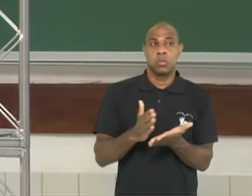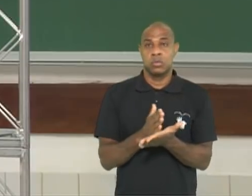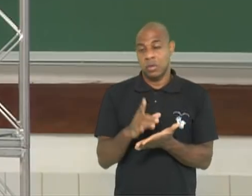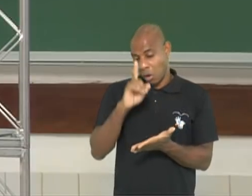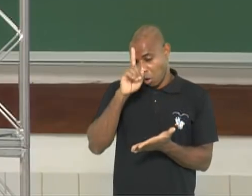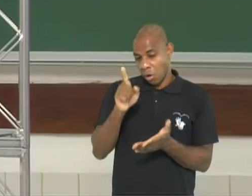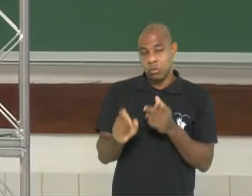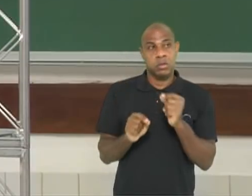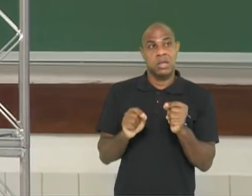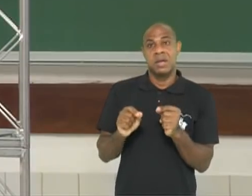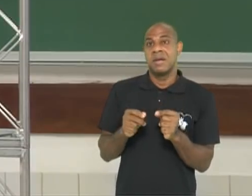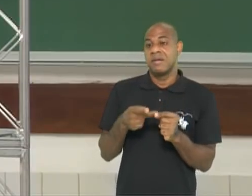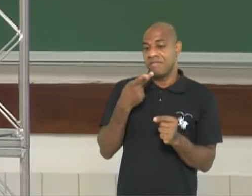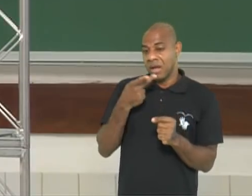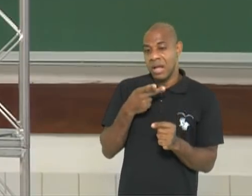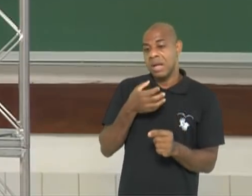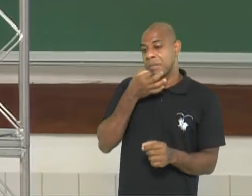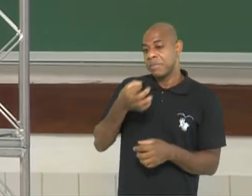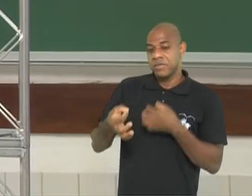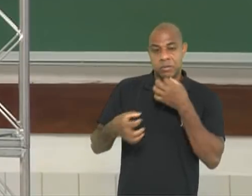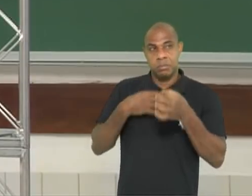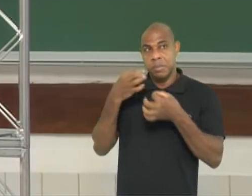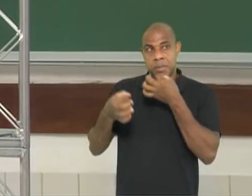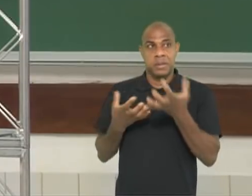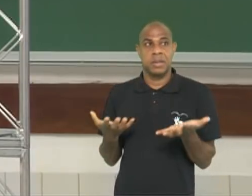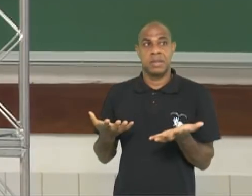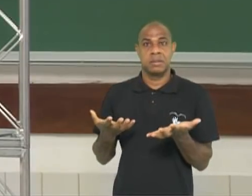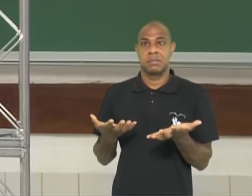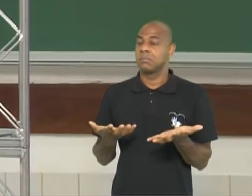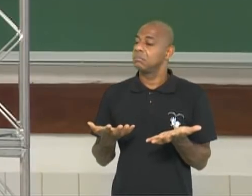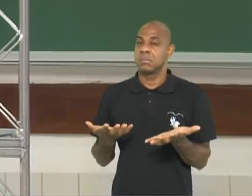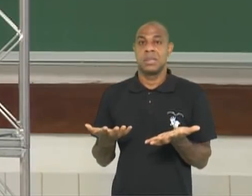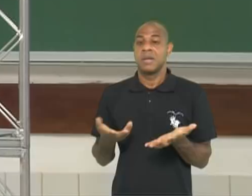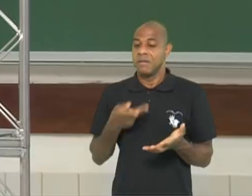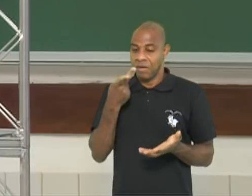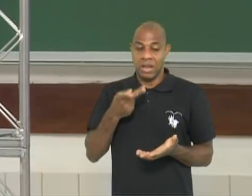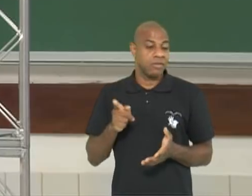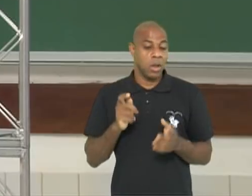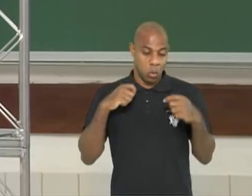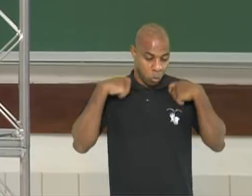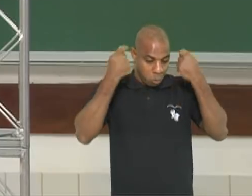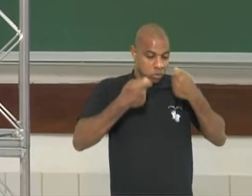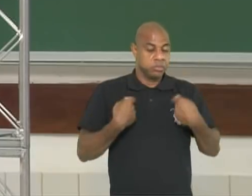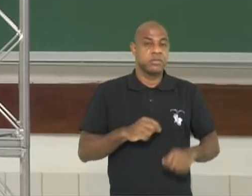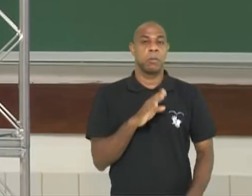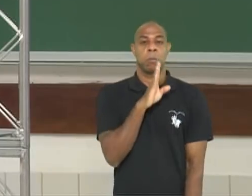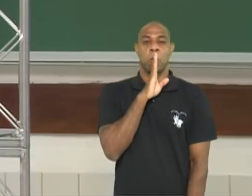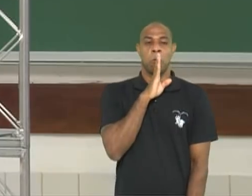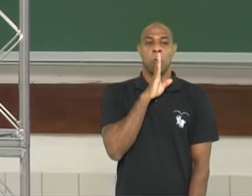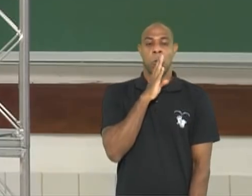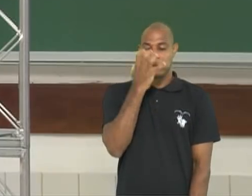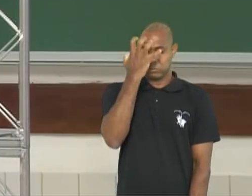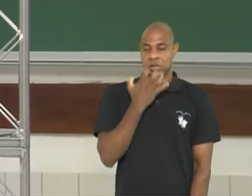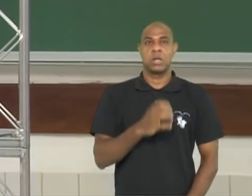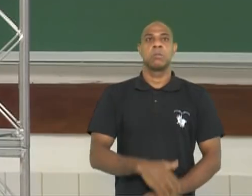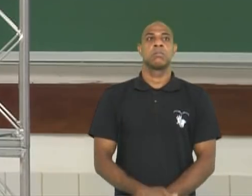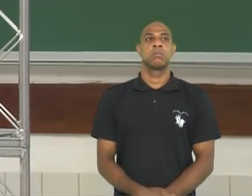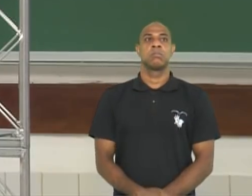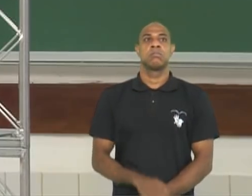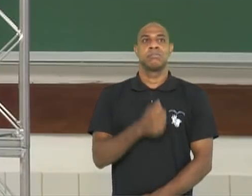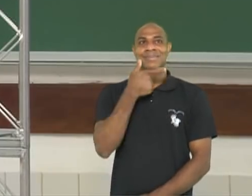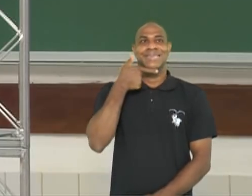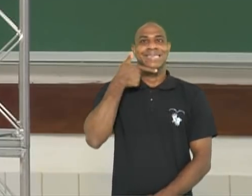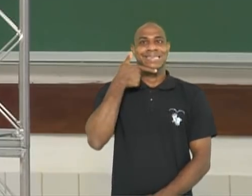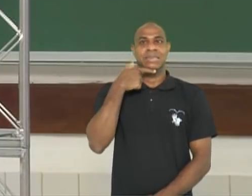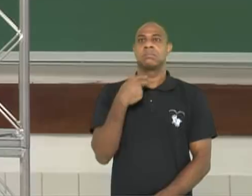que faziam crítica e pediam que o monge fosse muito sereno, fechado, que não tivesse esse vínculo ao riso. Os